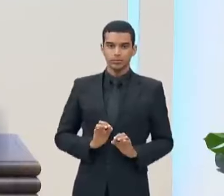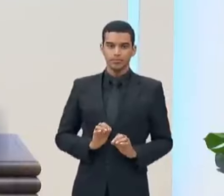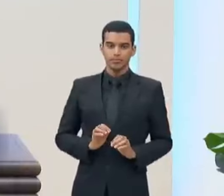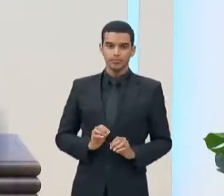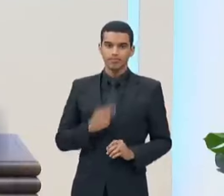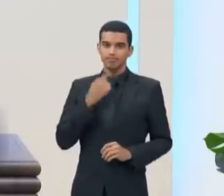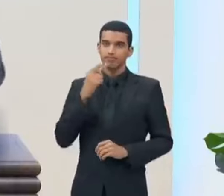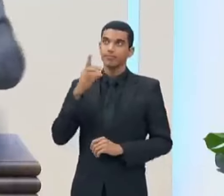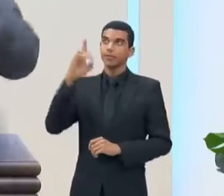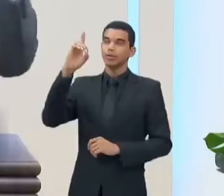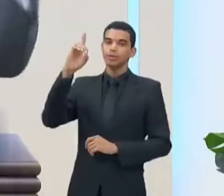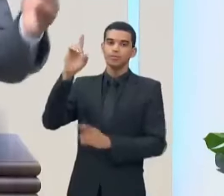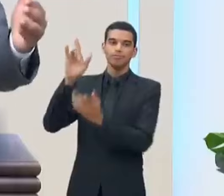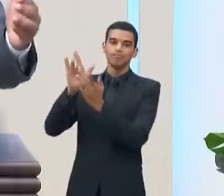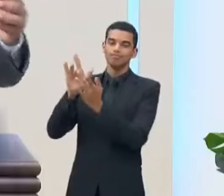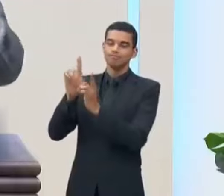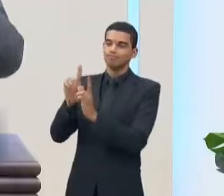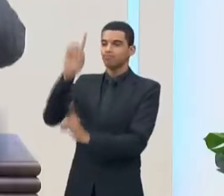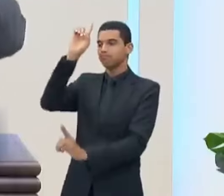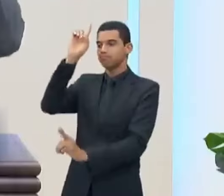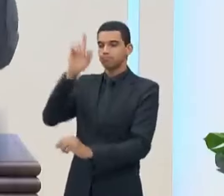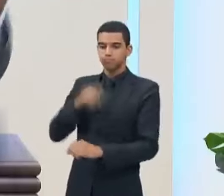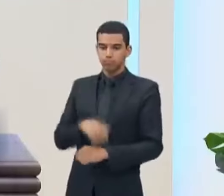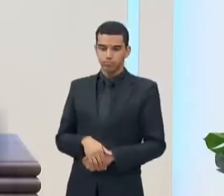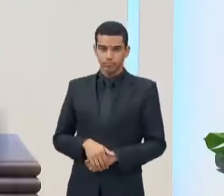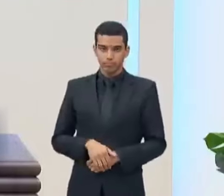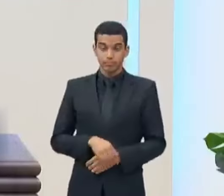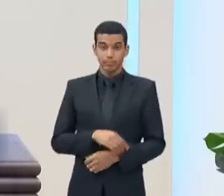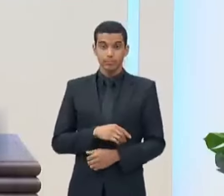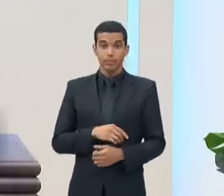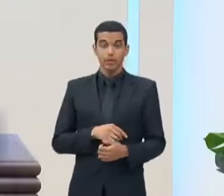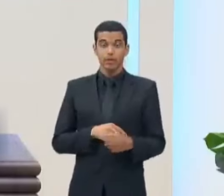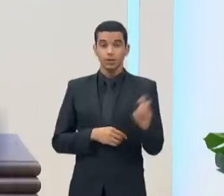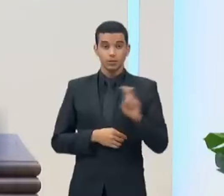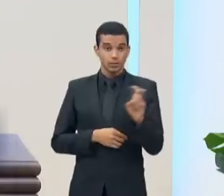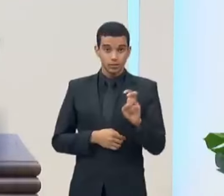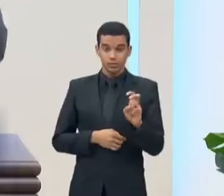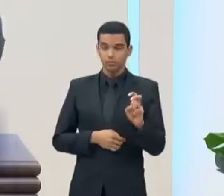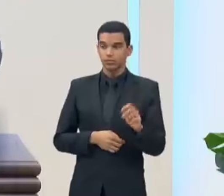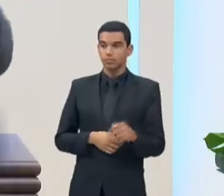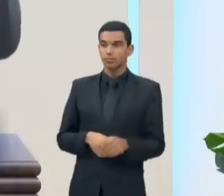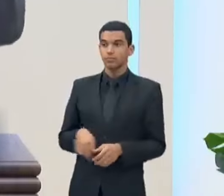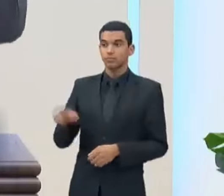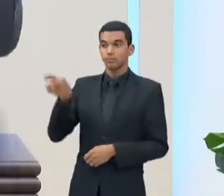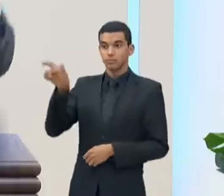E em quinto lugar, a lepra destruía o homem